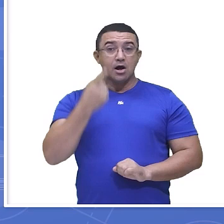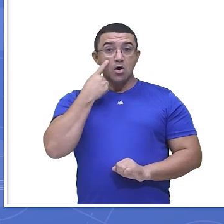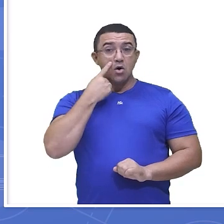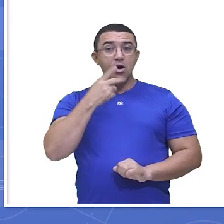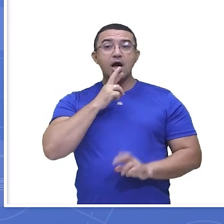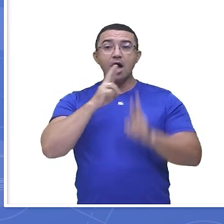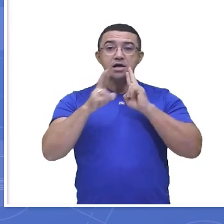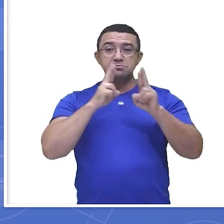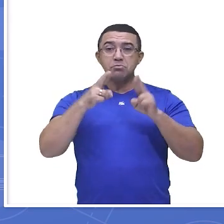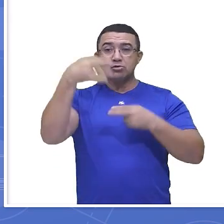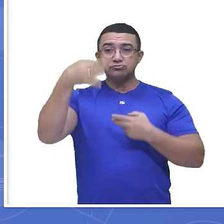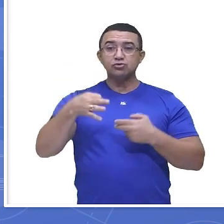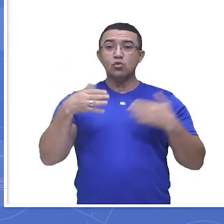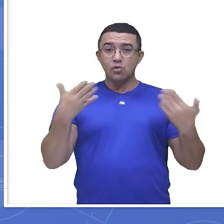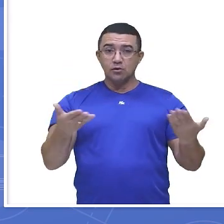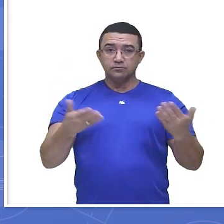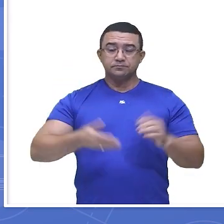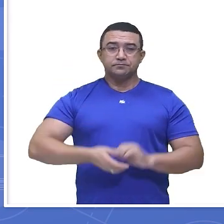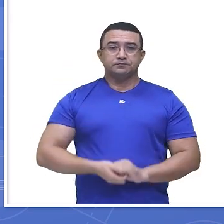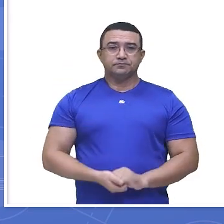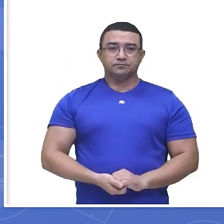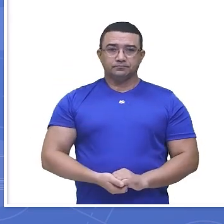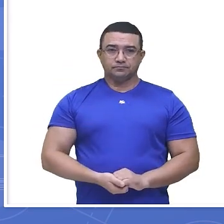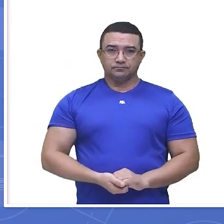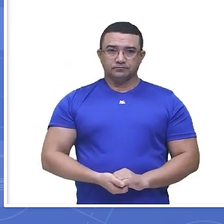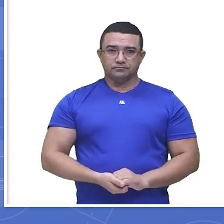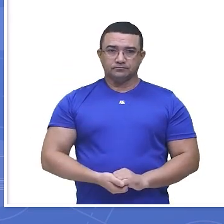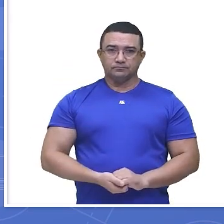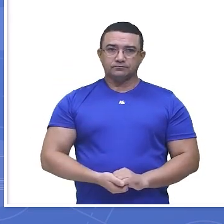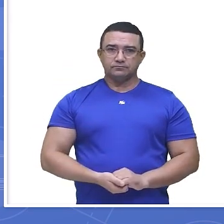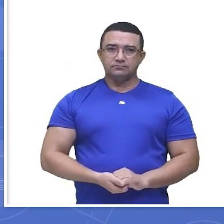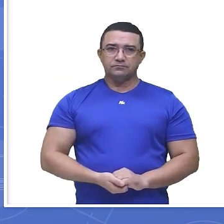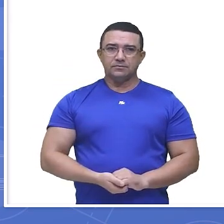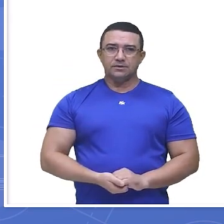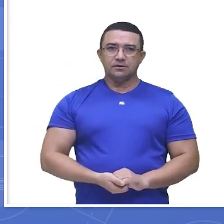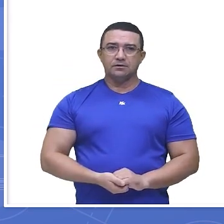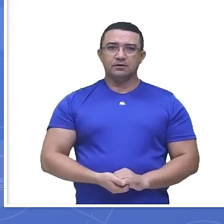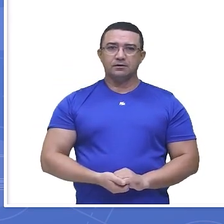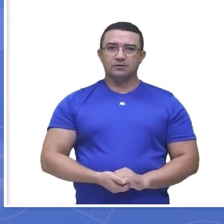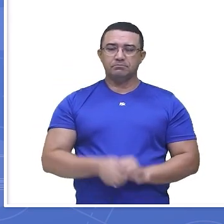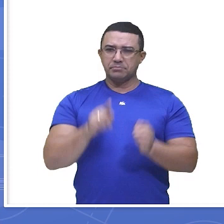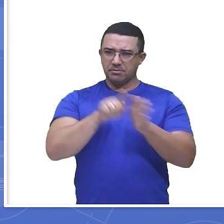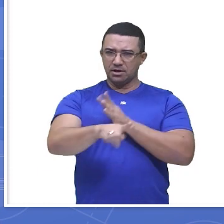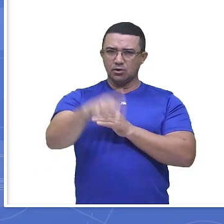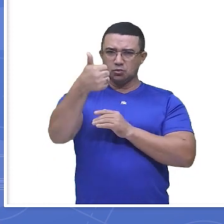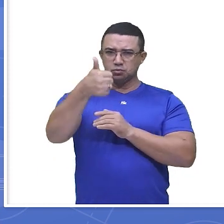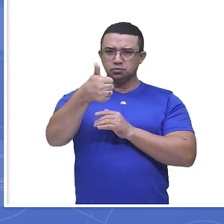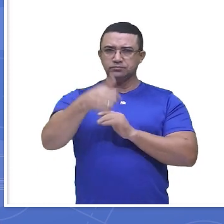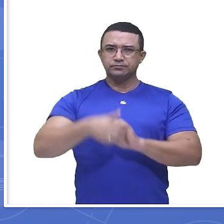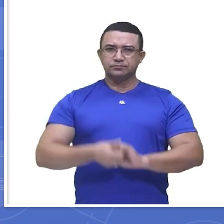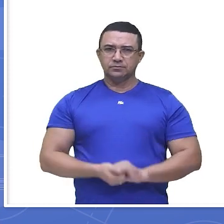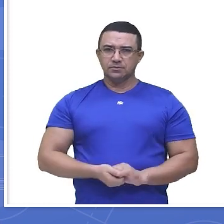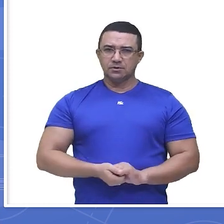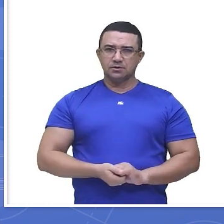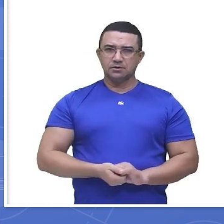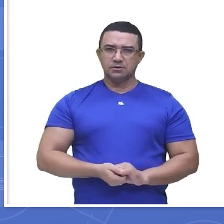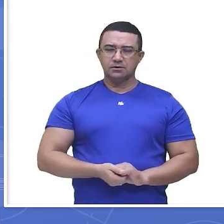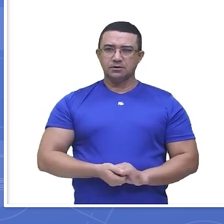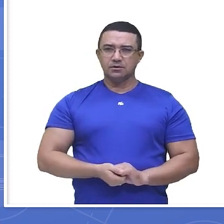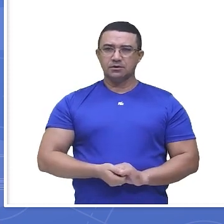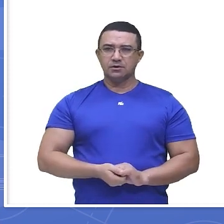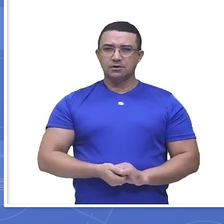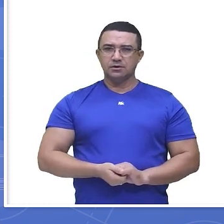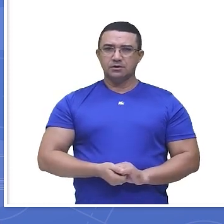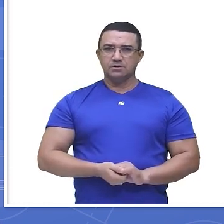vamos ver como ficou cada um. Muito bem, aqui nós temos a primeira questão, e ela diz o seguinte,